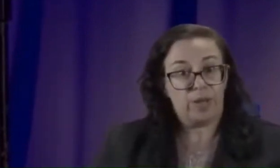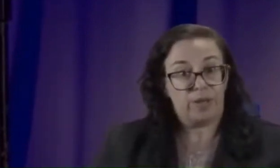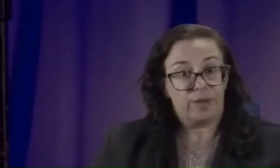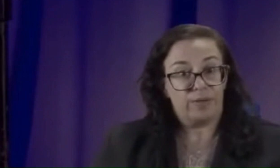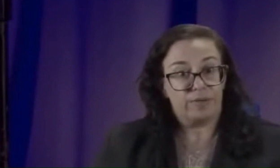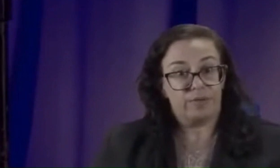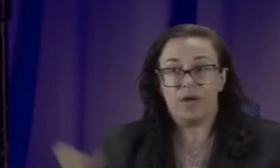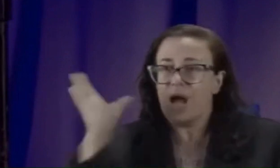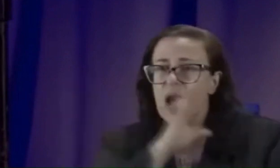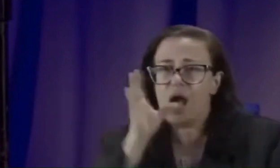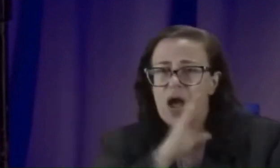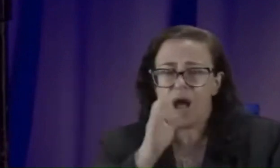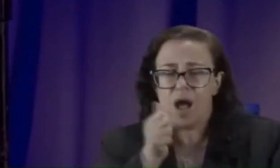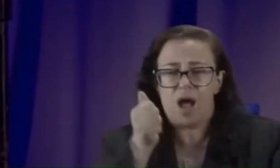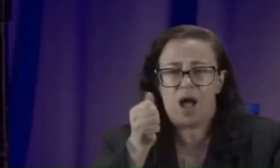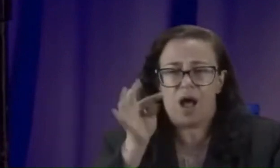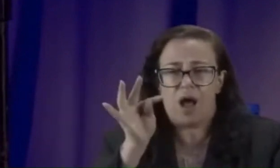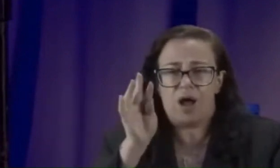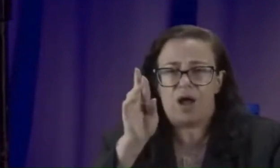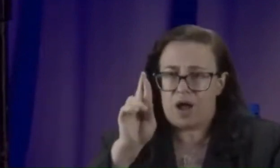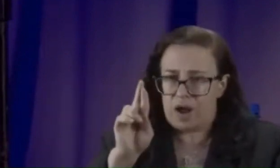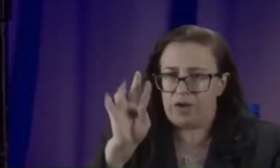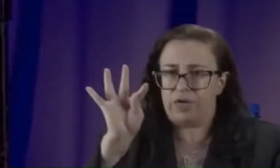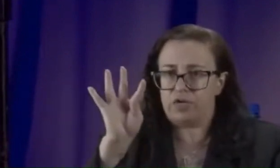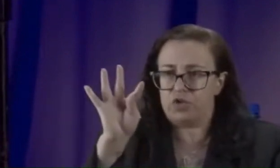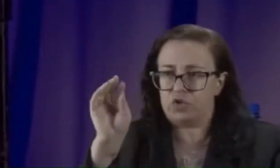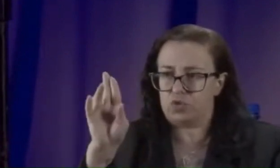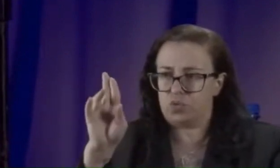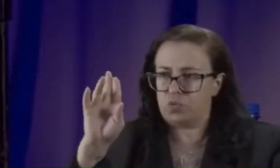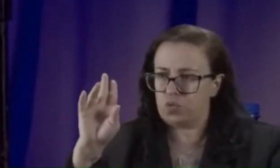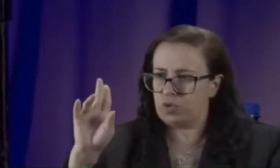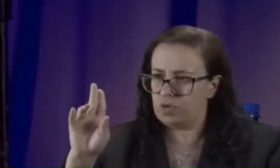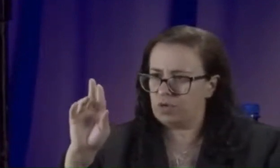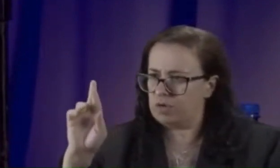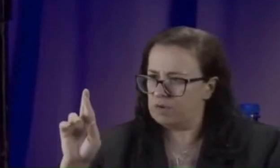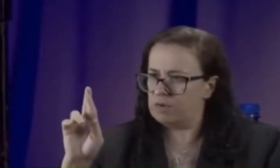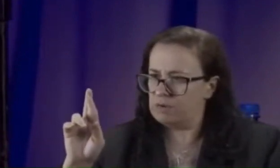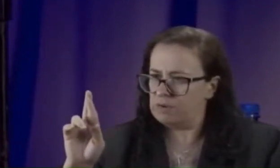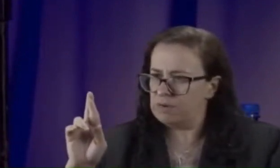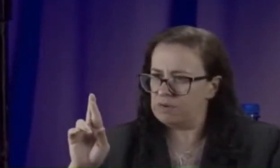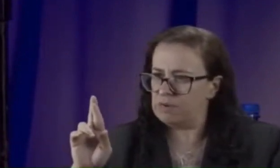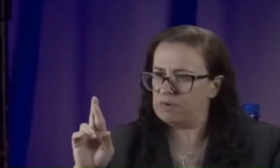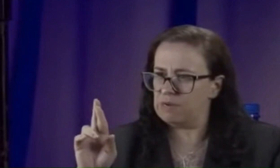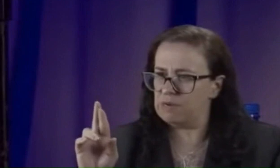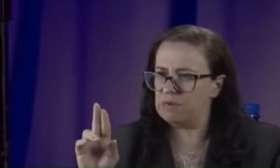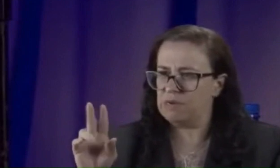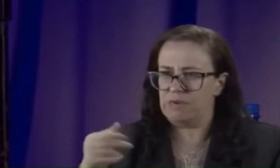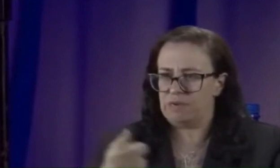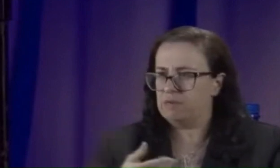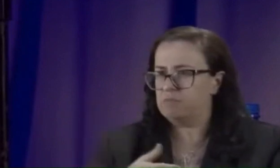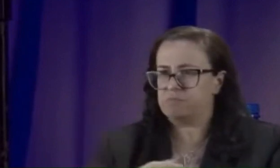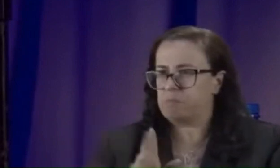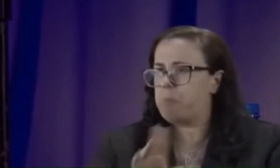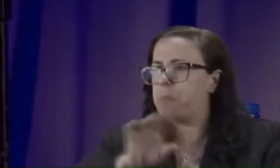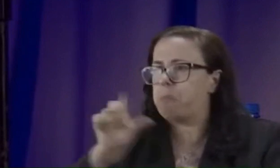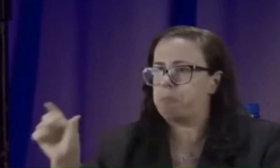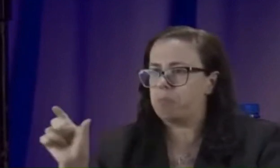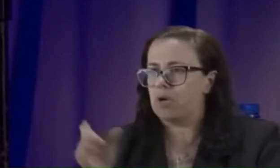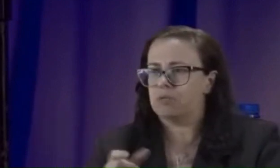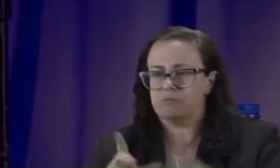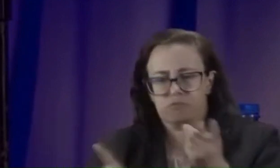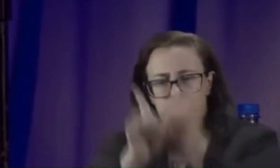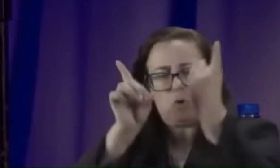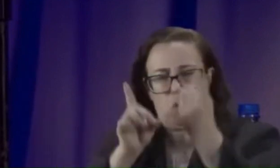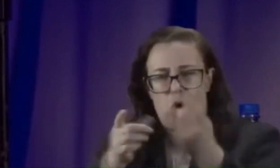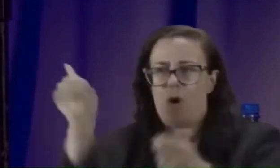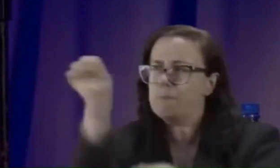Imediatamente, Arthur Rutherford descobre os raios gama, os raios